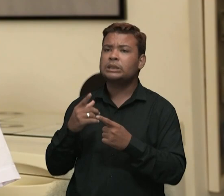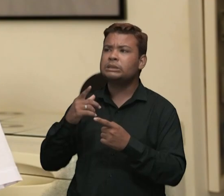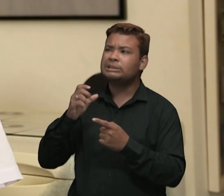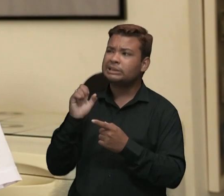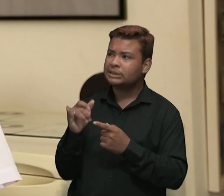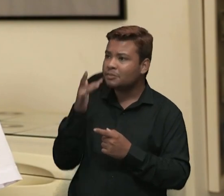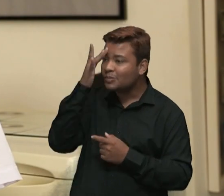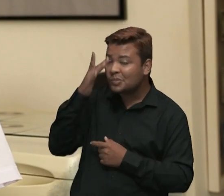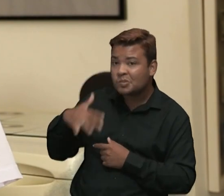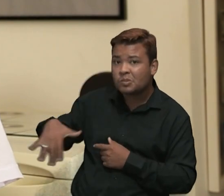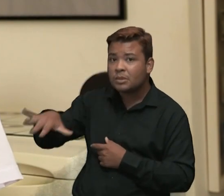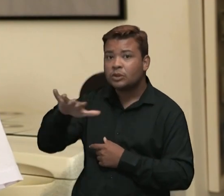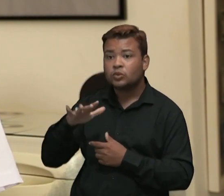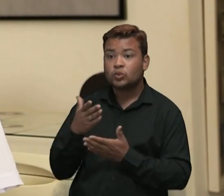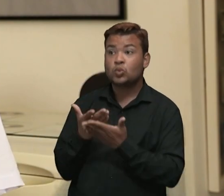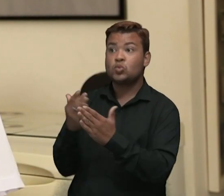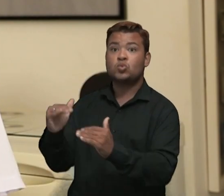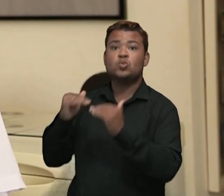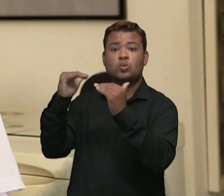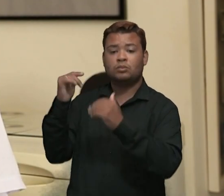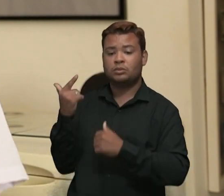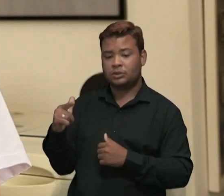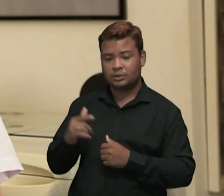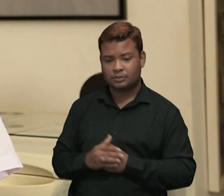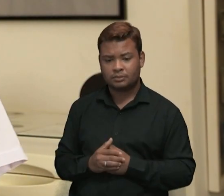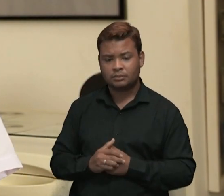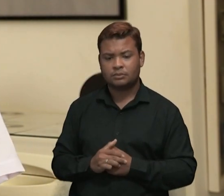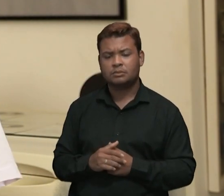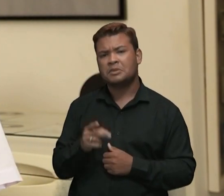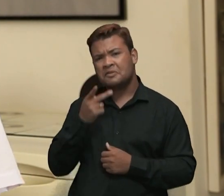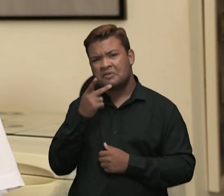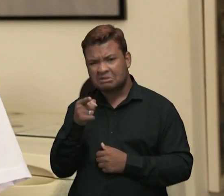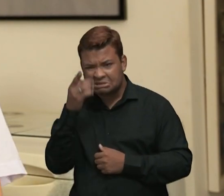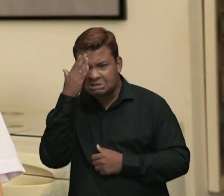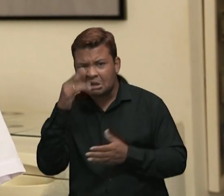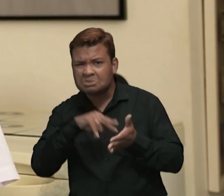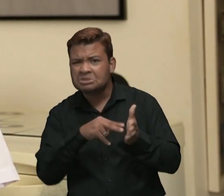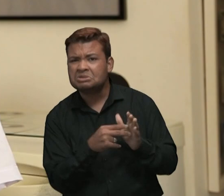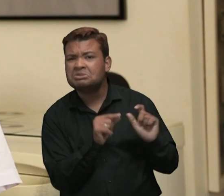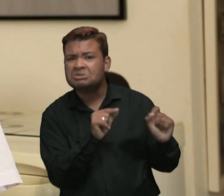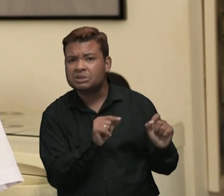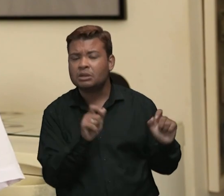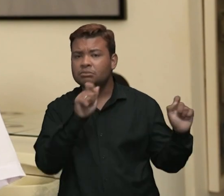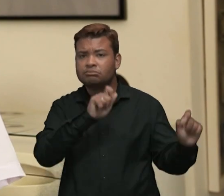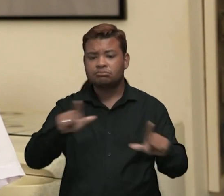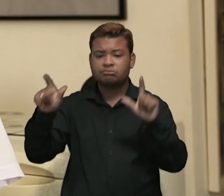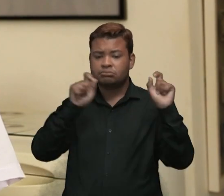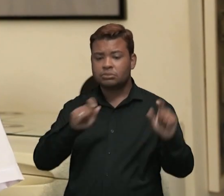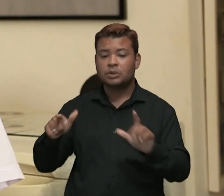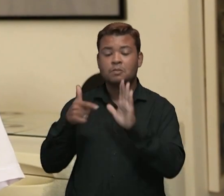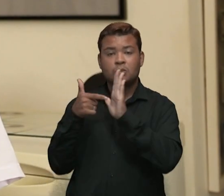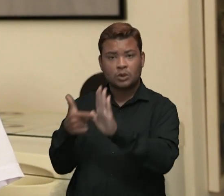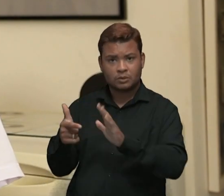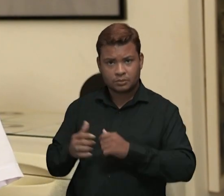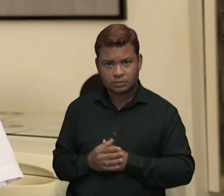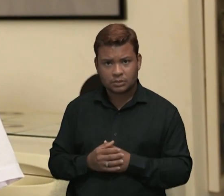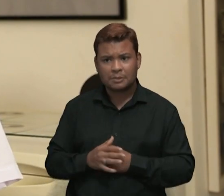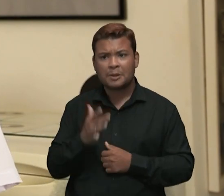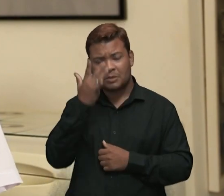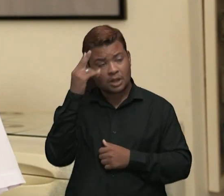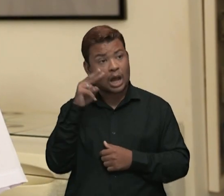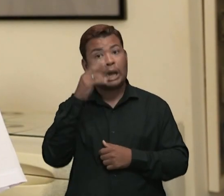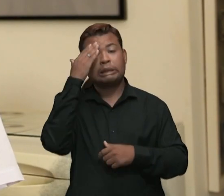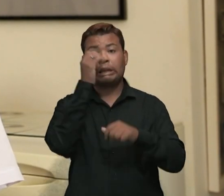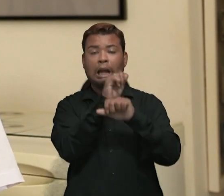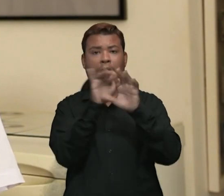não é para academia mesmo, eles apresentam assim, tipo, você tem ideia do que é isso? E daí põe umas imagens, assim. E é muito difícil de saber, porque você vê